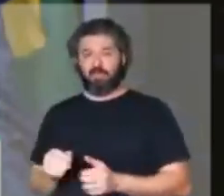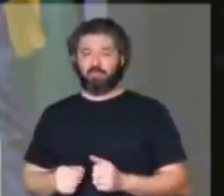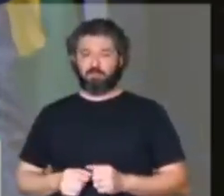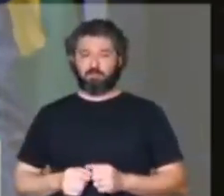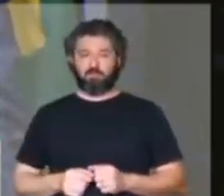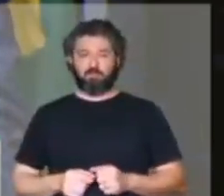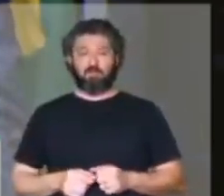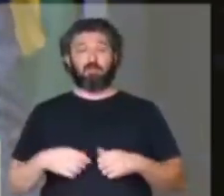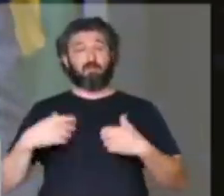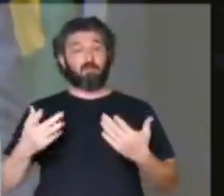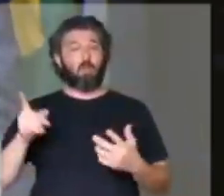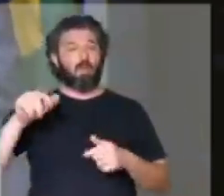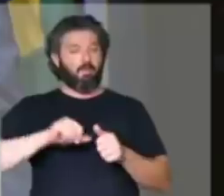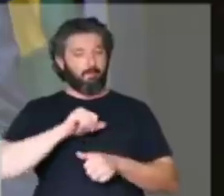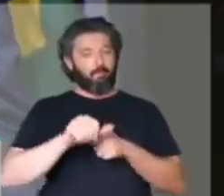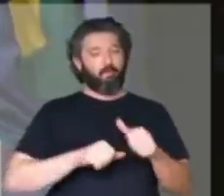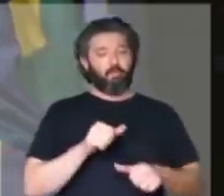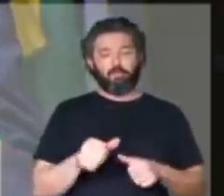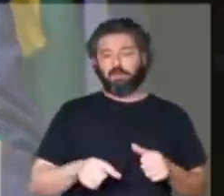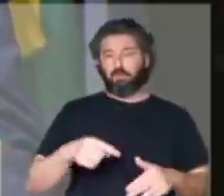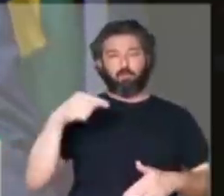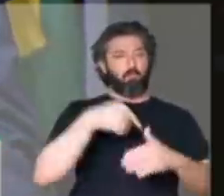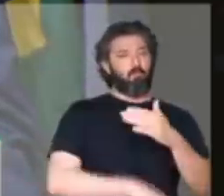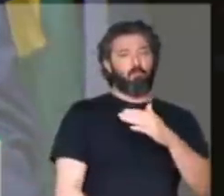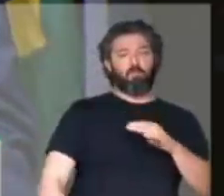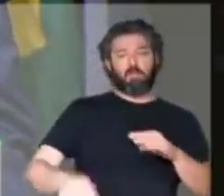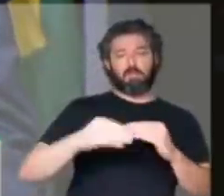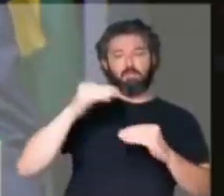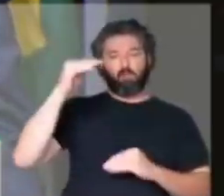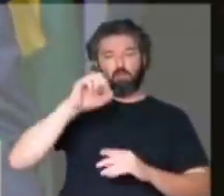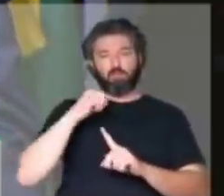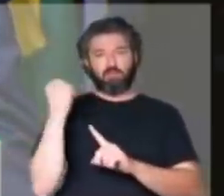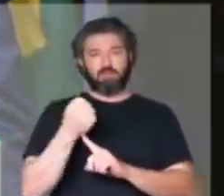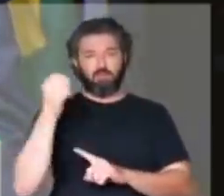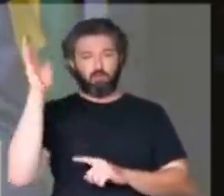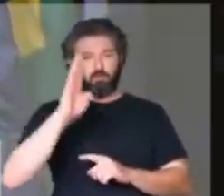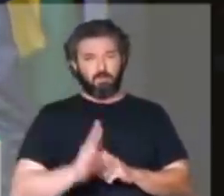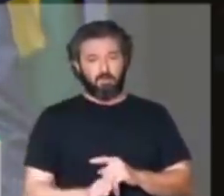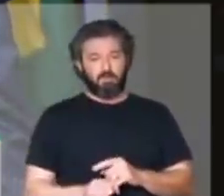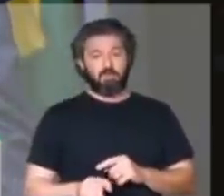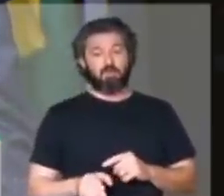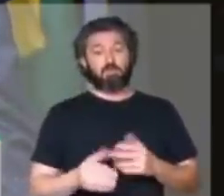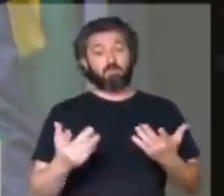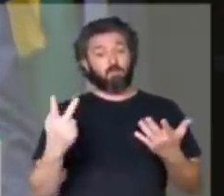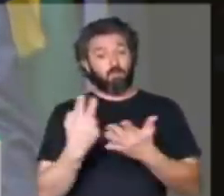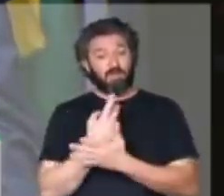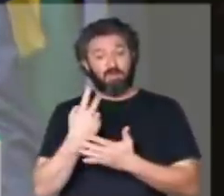Trata-se de uma mudança que aprofunda a desigualdade social do nosso país